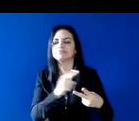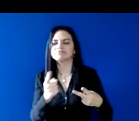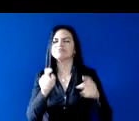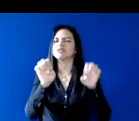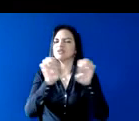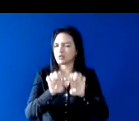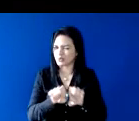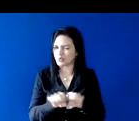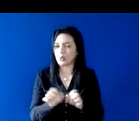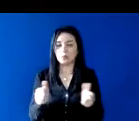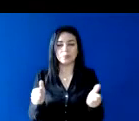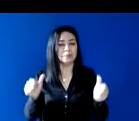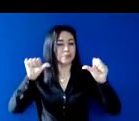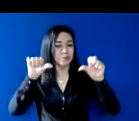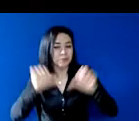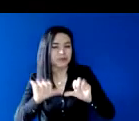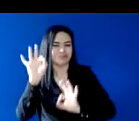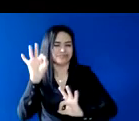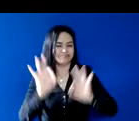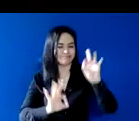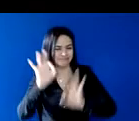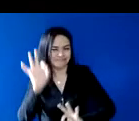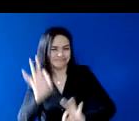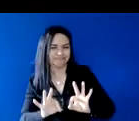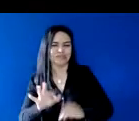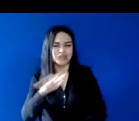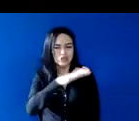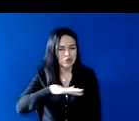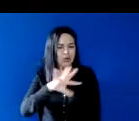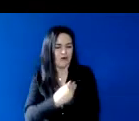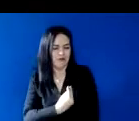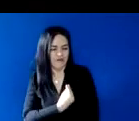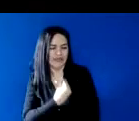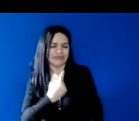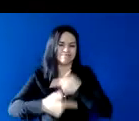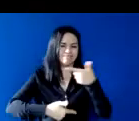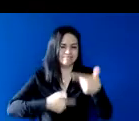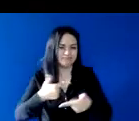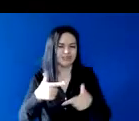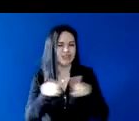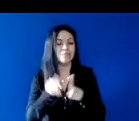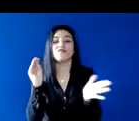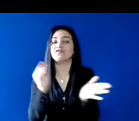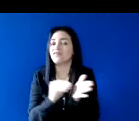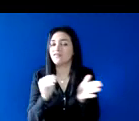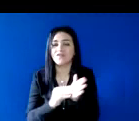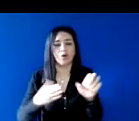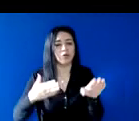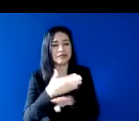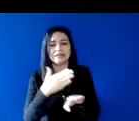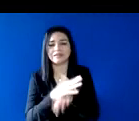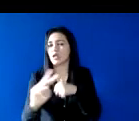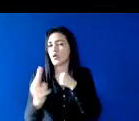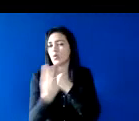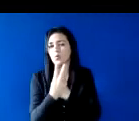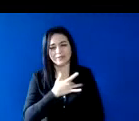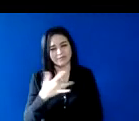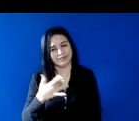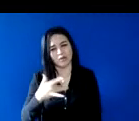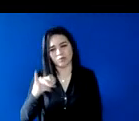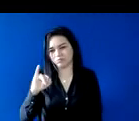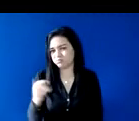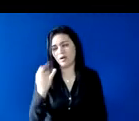que pioram a conformação de condições de vida e de trabalho, bem como a falta de acesso a cuidados de saúde e oportunidades